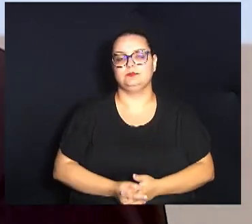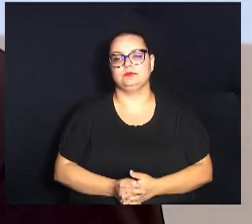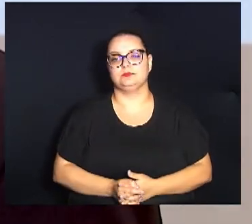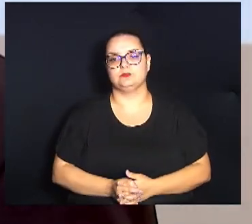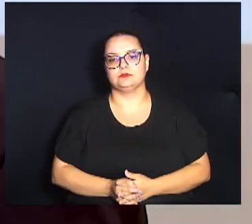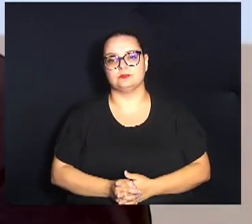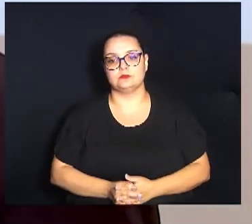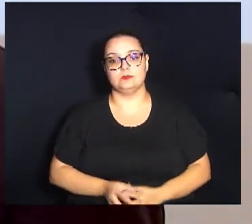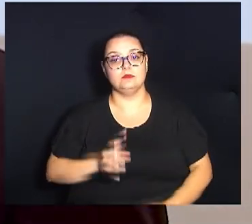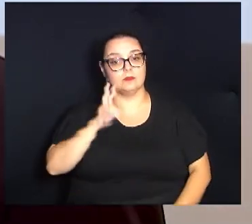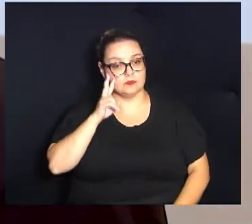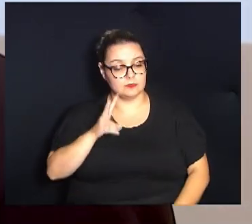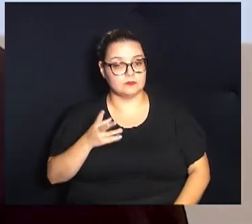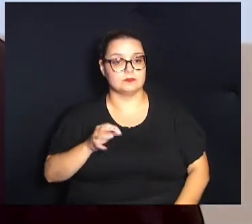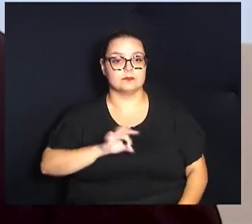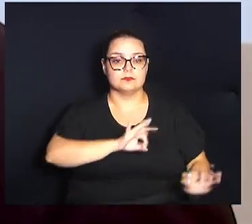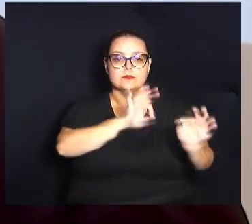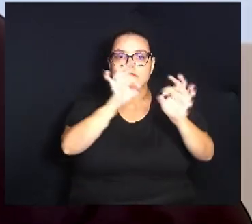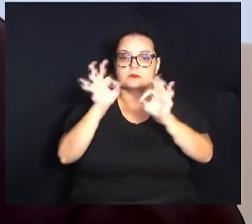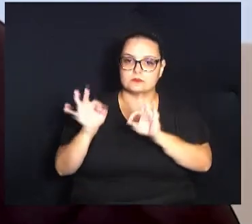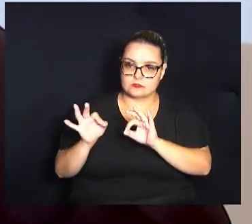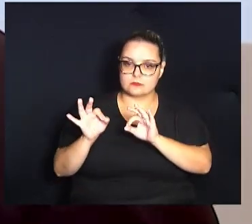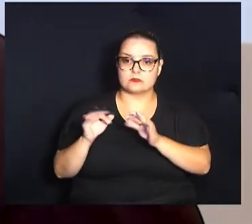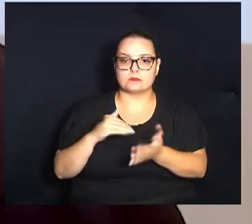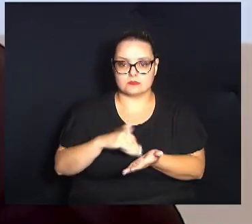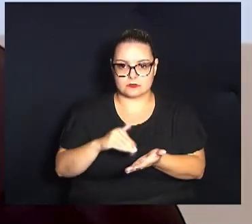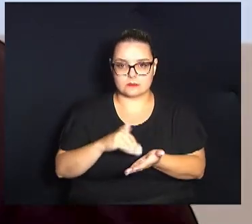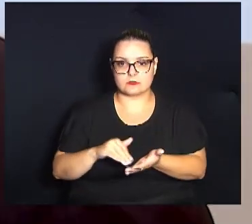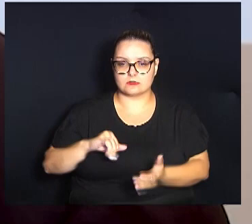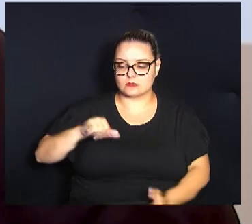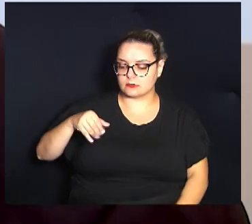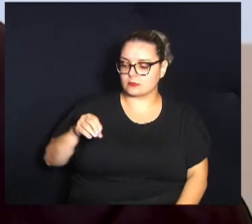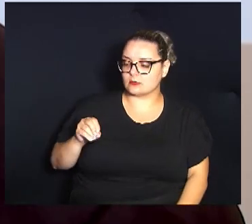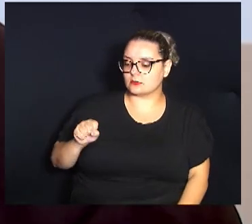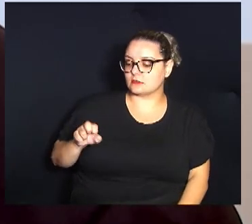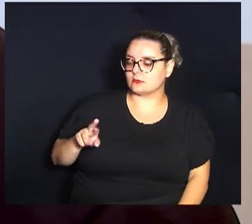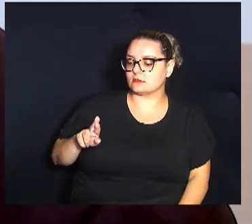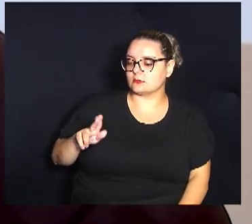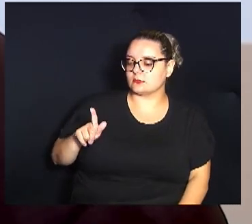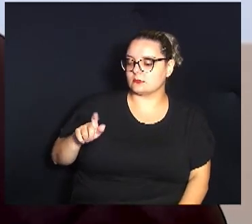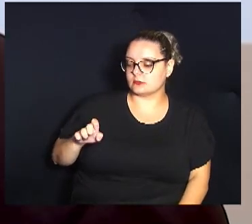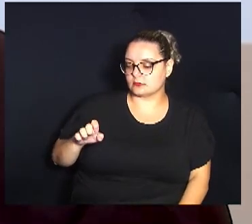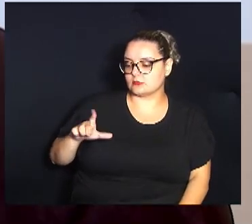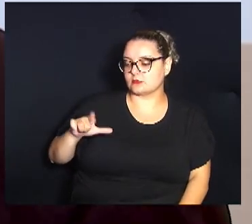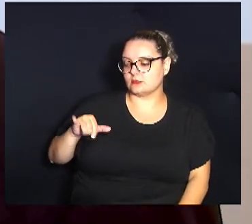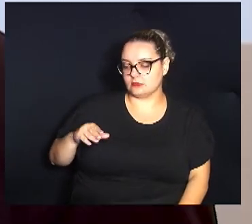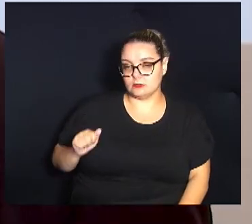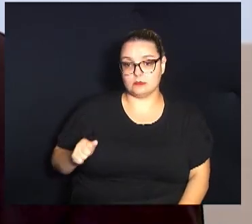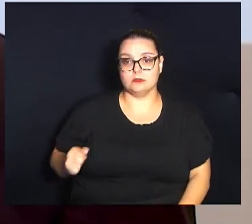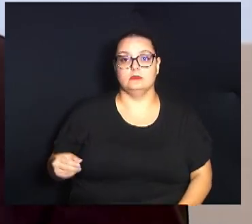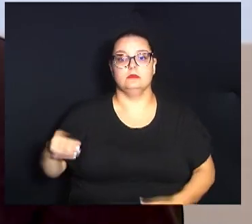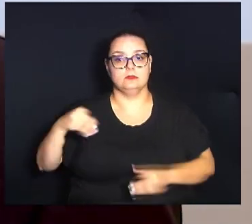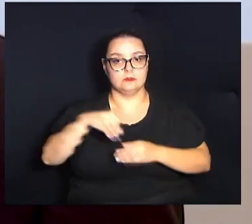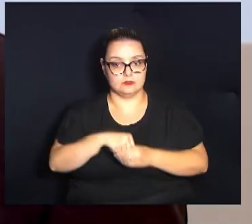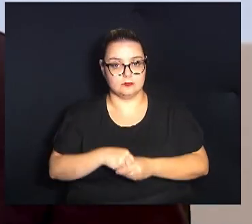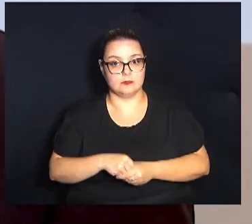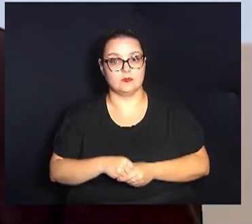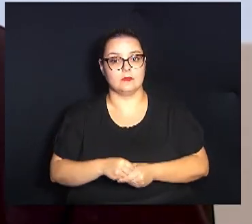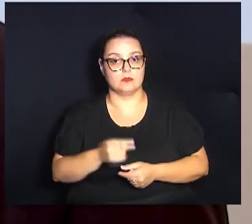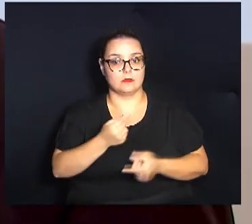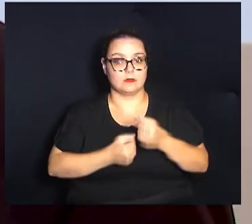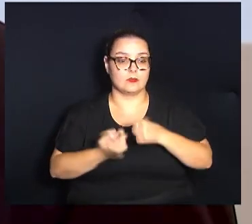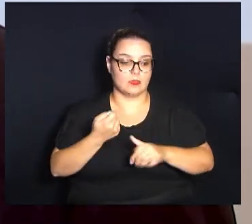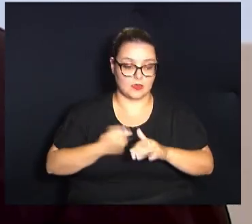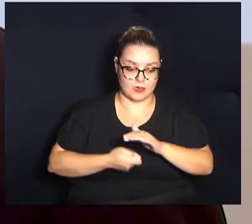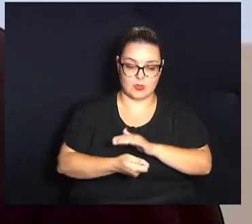gente vê, eu acompanho junto com o secretário Jorge Lima, que ele sempre está passando dentro do nosso grupo, os investimentos que ele tem